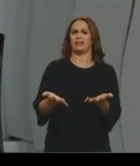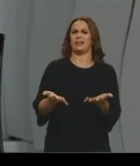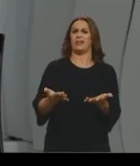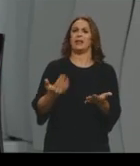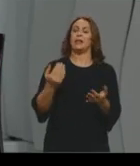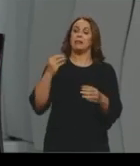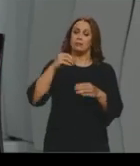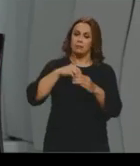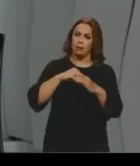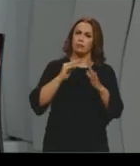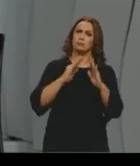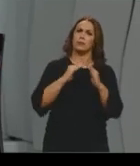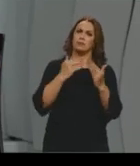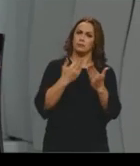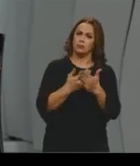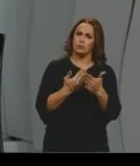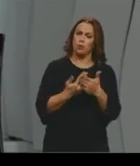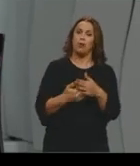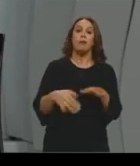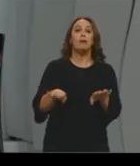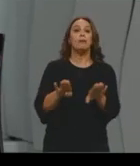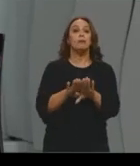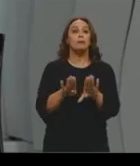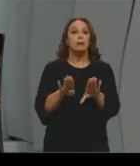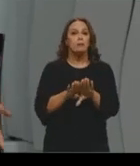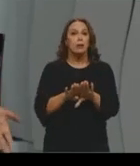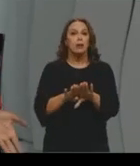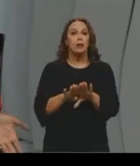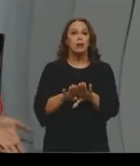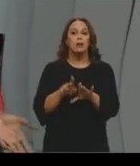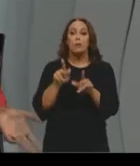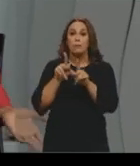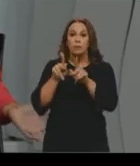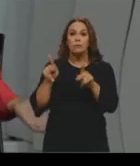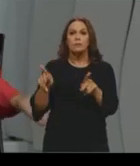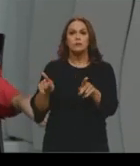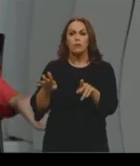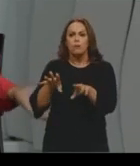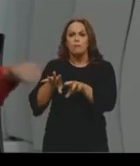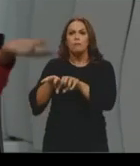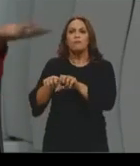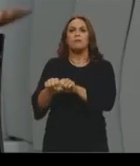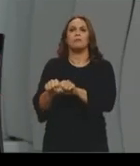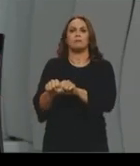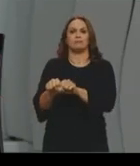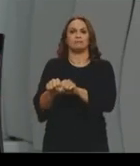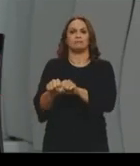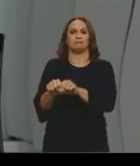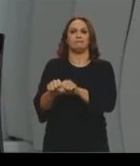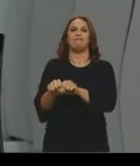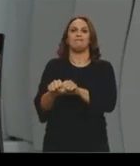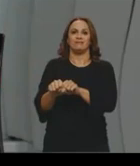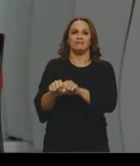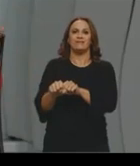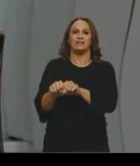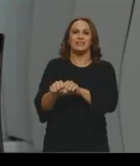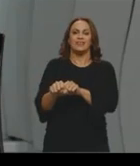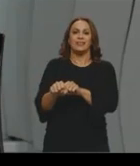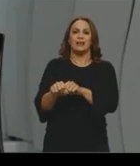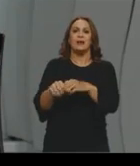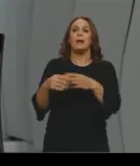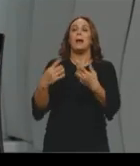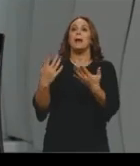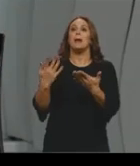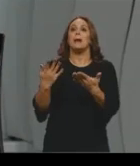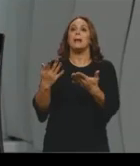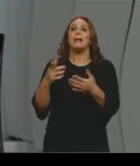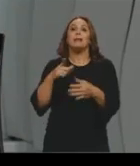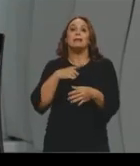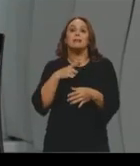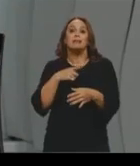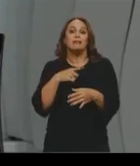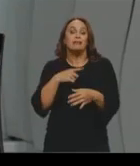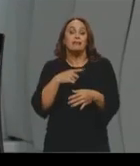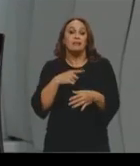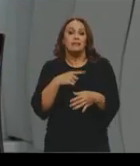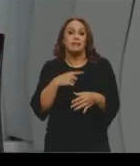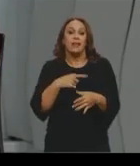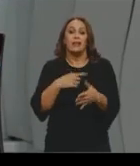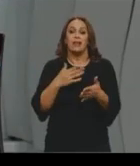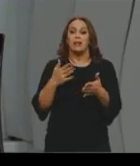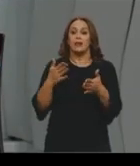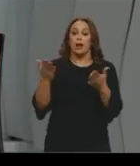formação, né, de professores. A gente observa que há uma movimentação maior, né, historicamente falando, mais